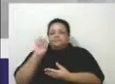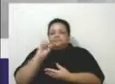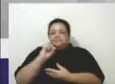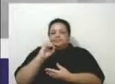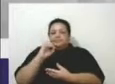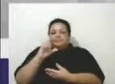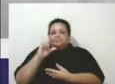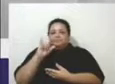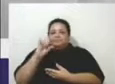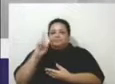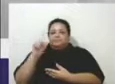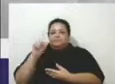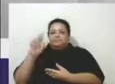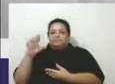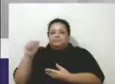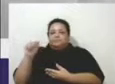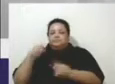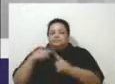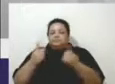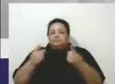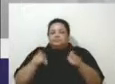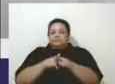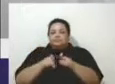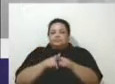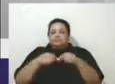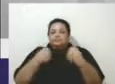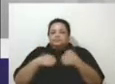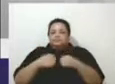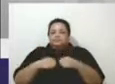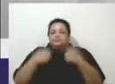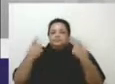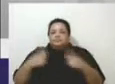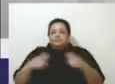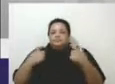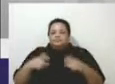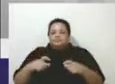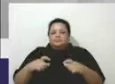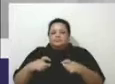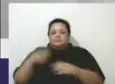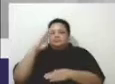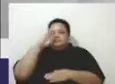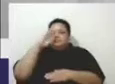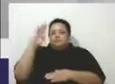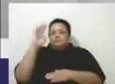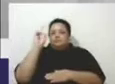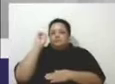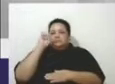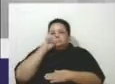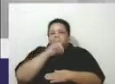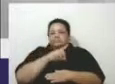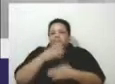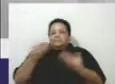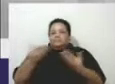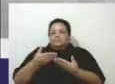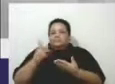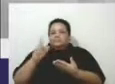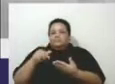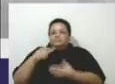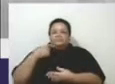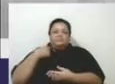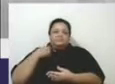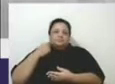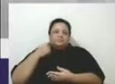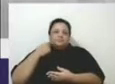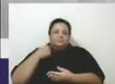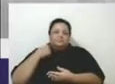que ela também Depende de um local e principalmente a maior dificuldade que a gente tem hoje em Botucatu que é o voluntariado então